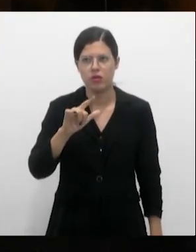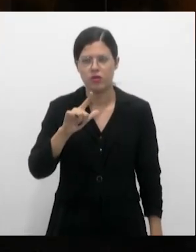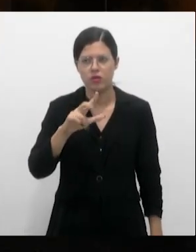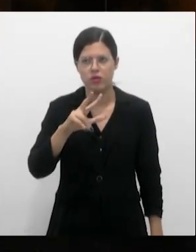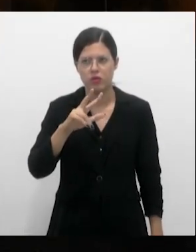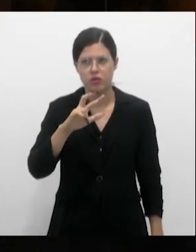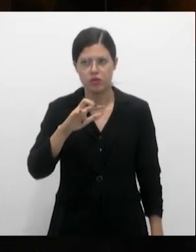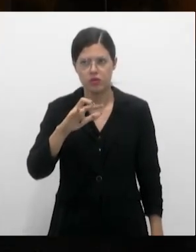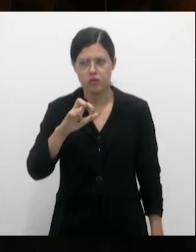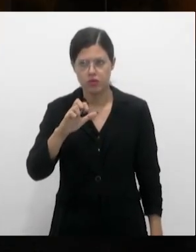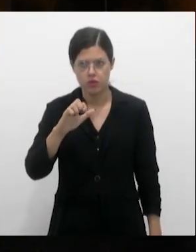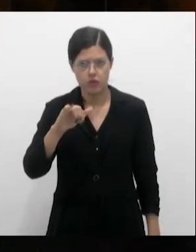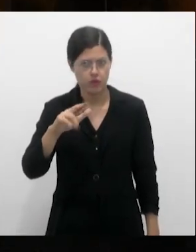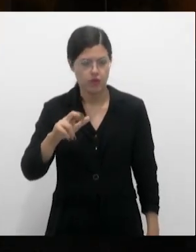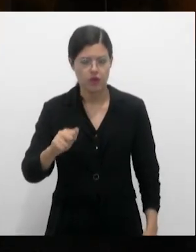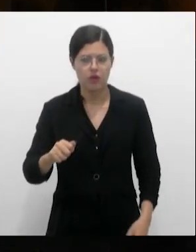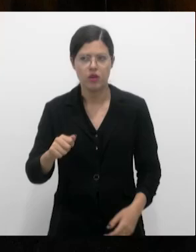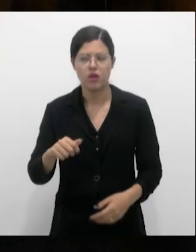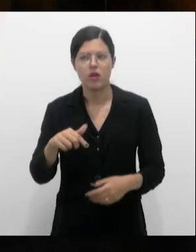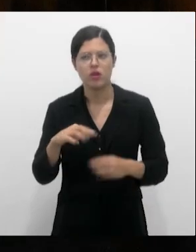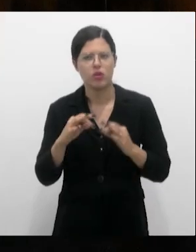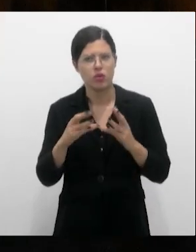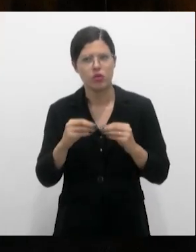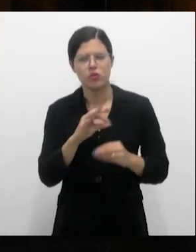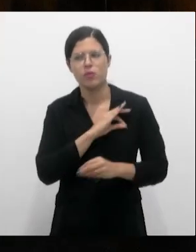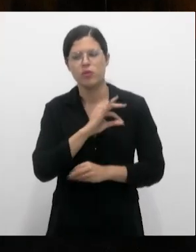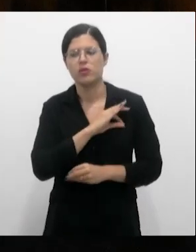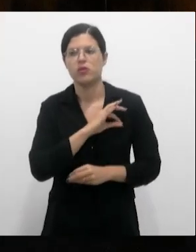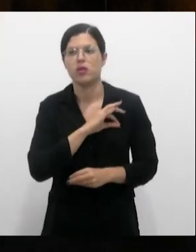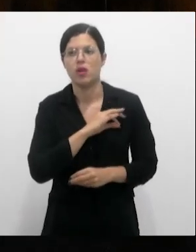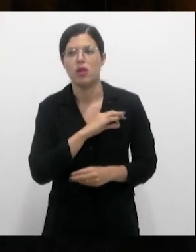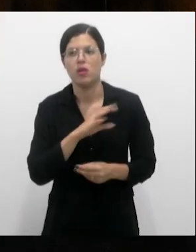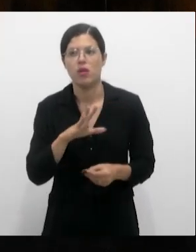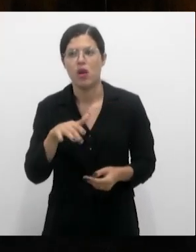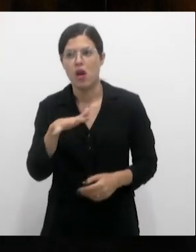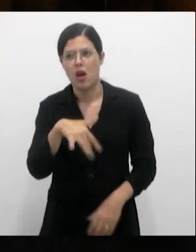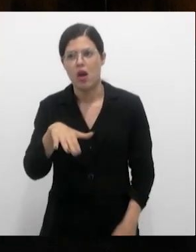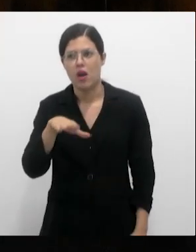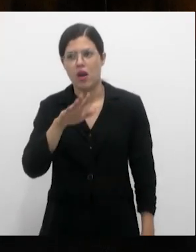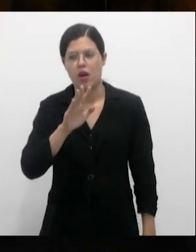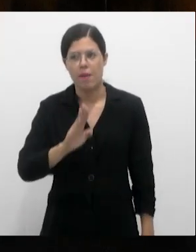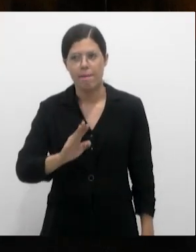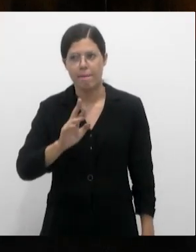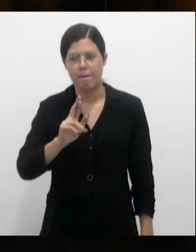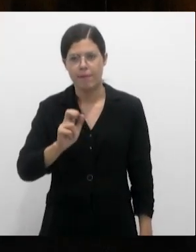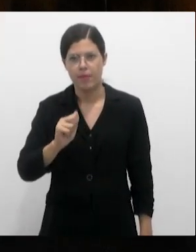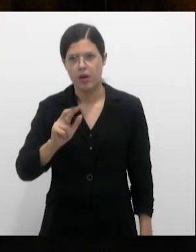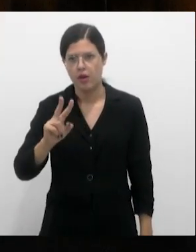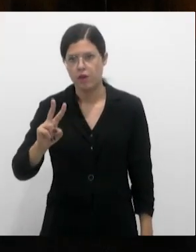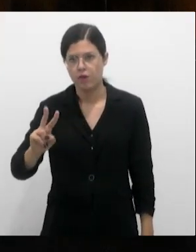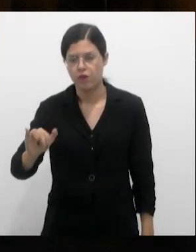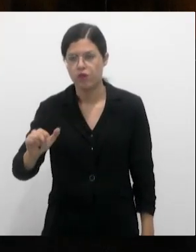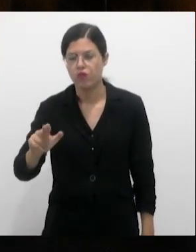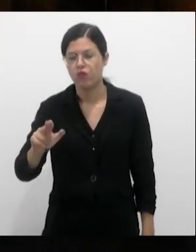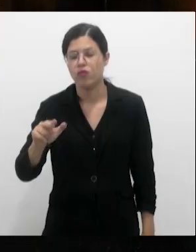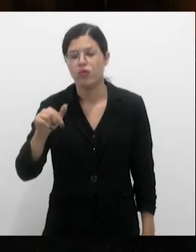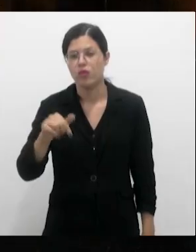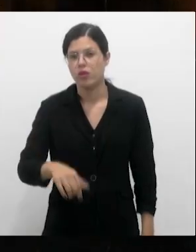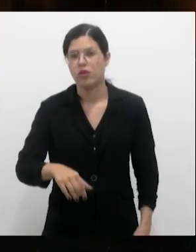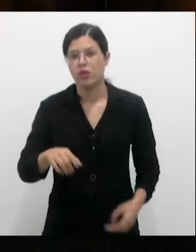18º Batalhão e todos os policiais. De forma especial ao setor Bravo, Delta e Fox, aonde pegaram,